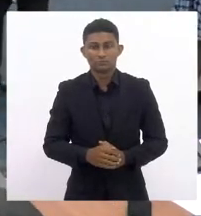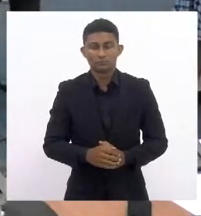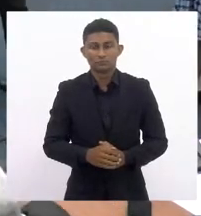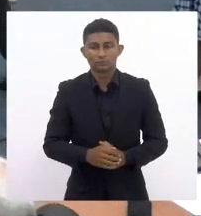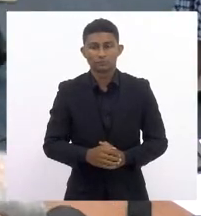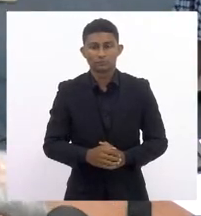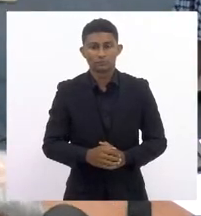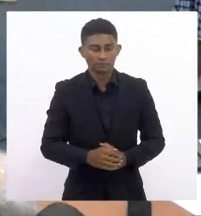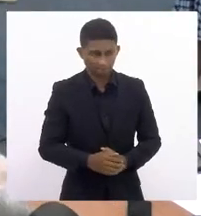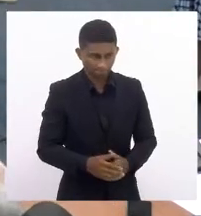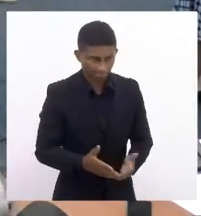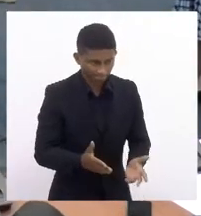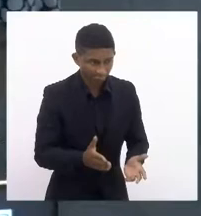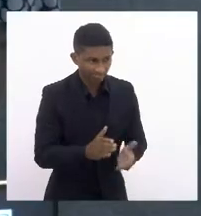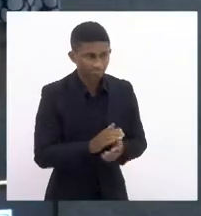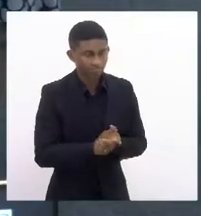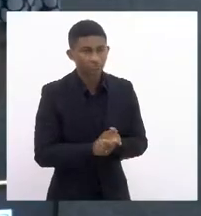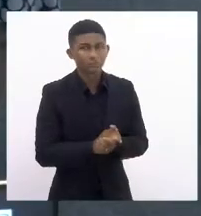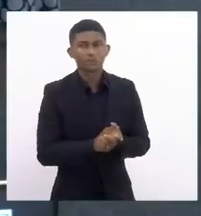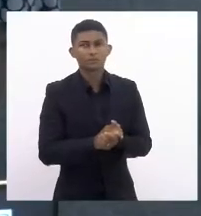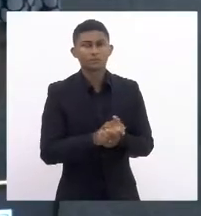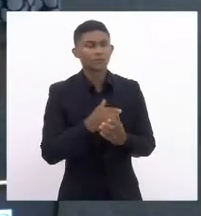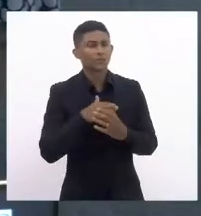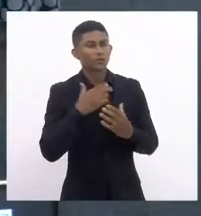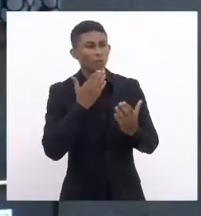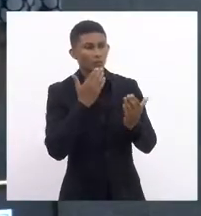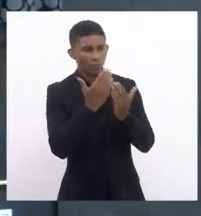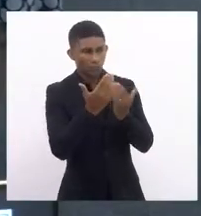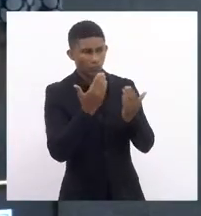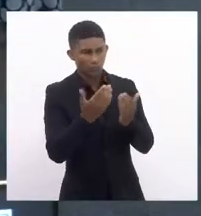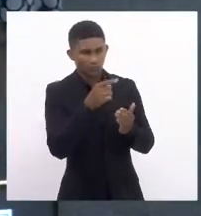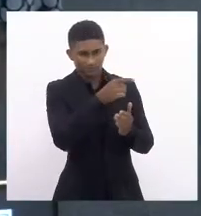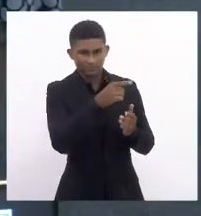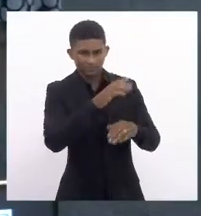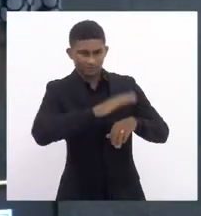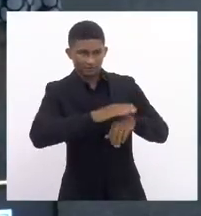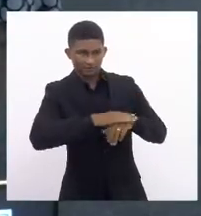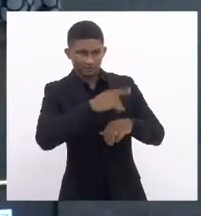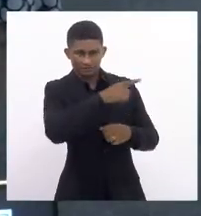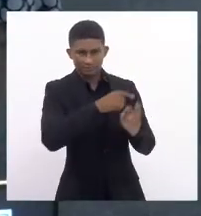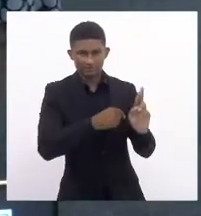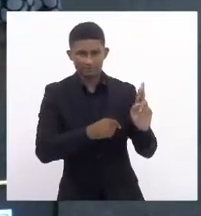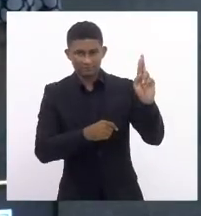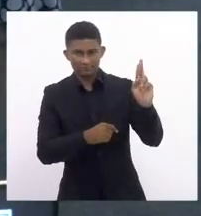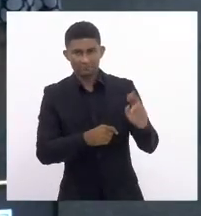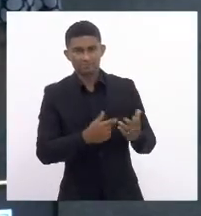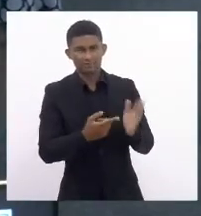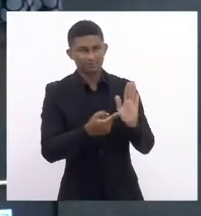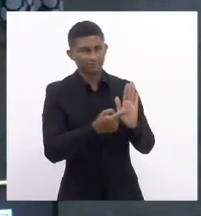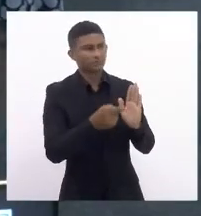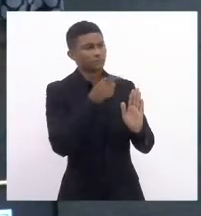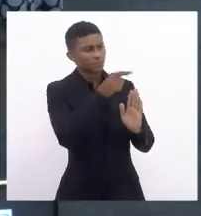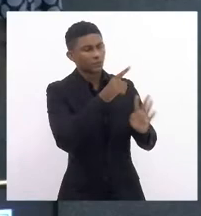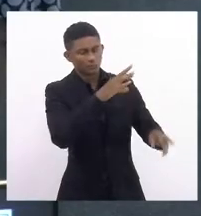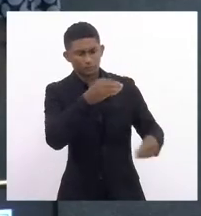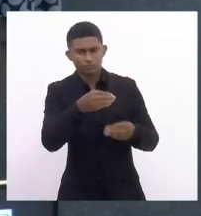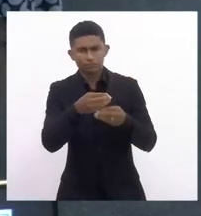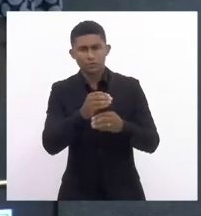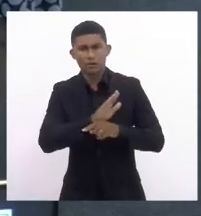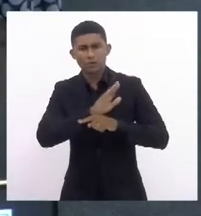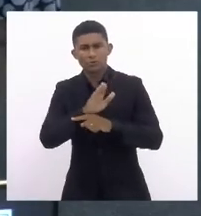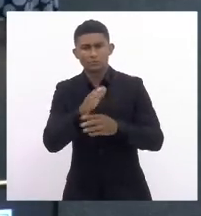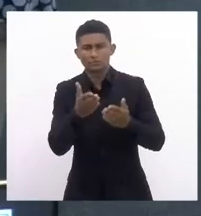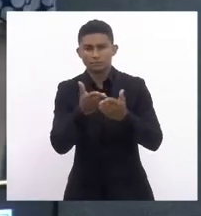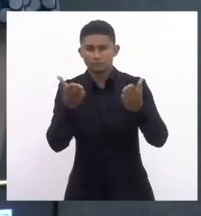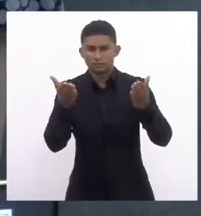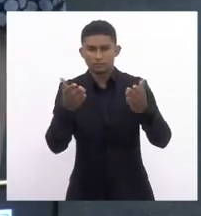Senhor presidente, conversando com o próprio autor, que traz essa importante contribuição para os servidores do Estado do Rio de Janeiro, aqueles servidores que